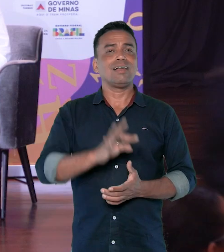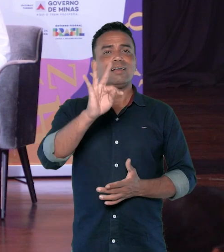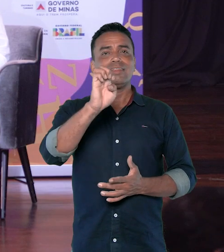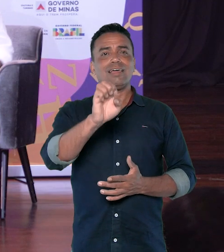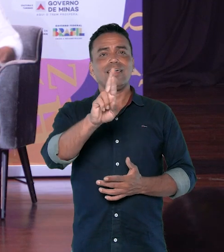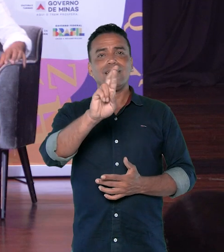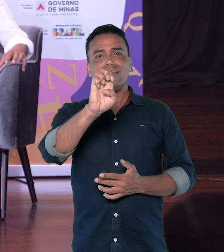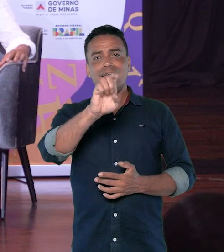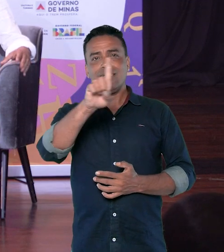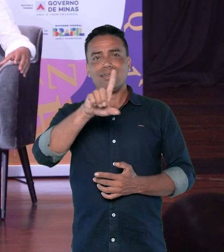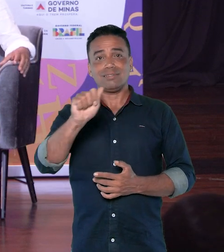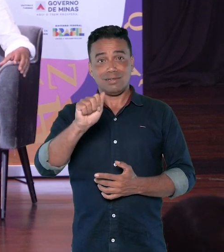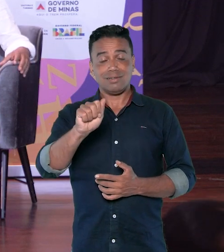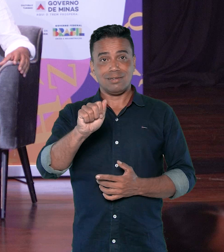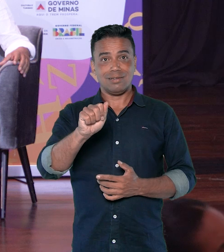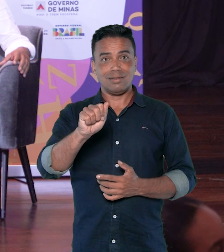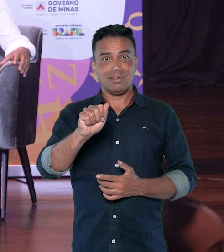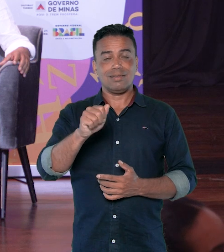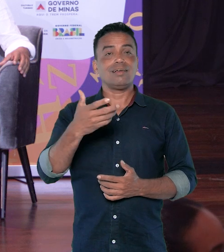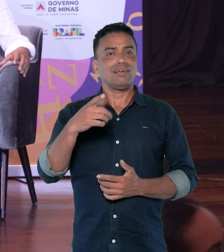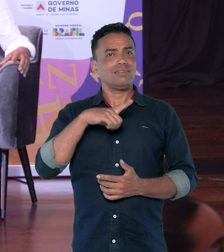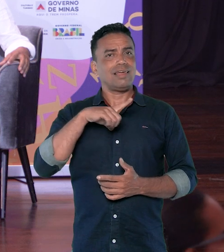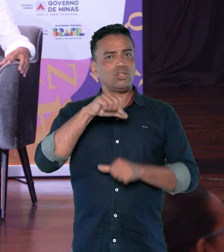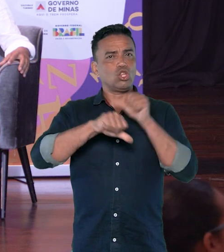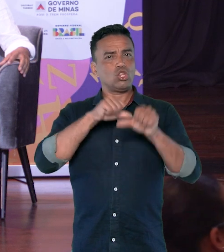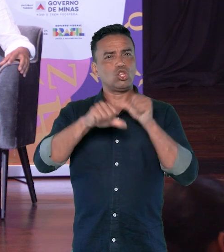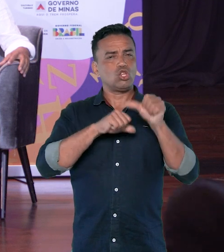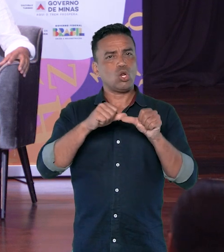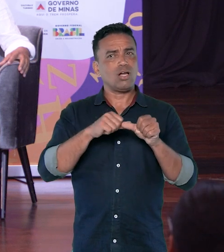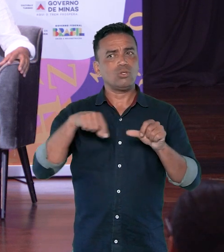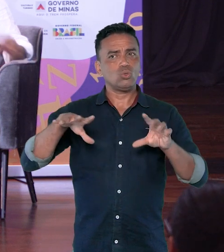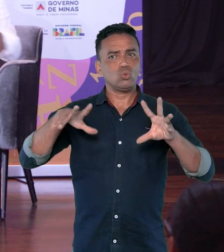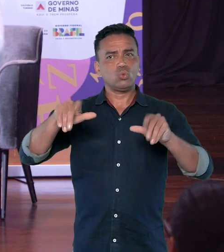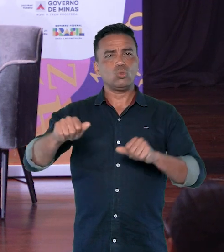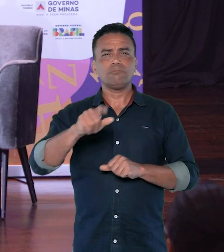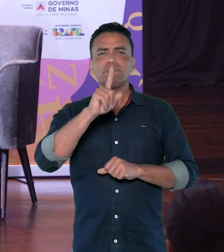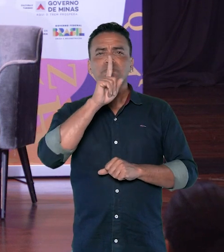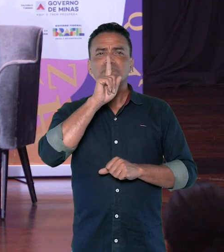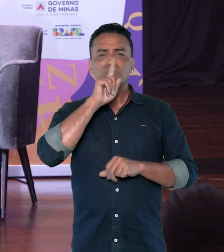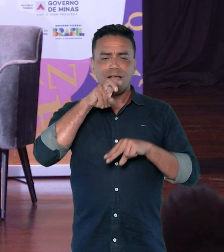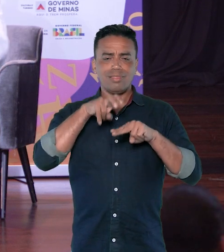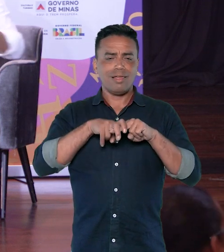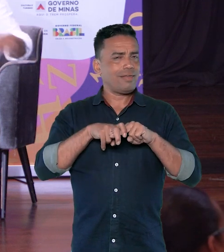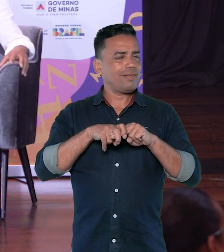Tereza? Ô, Tê, depois que você falou que esse negócio aqui tem que trocar, eu tô num silêncio nessa cadeira aqui.